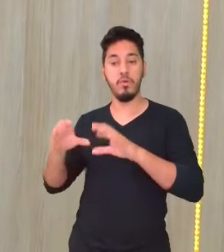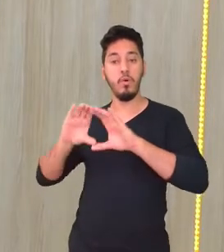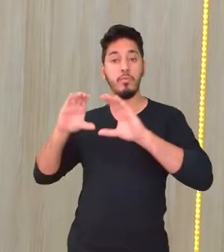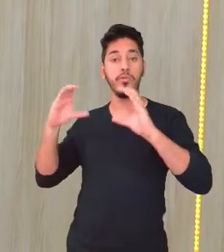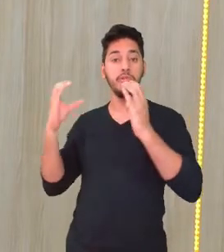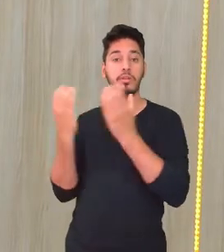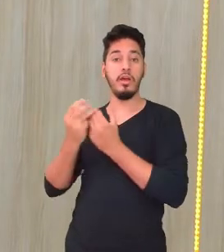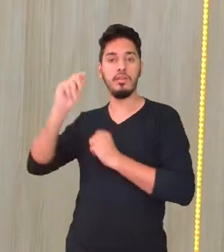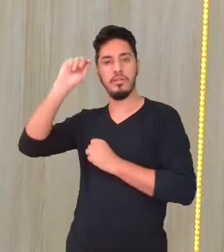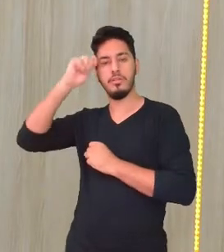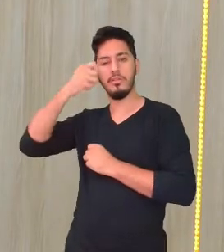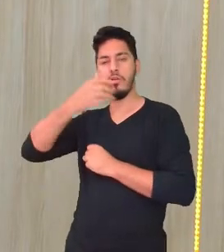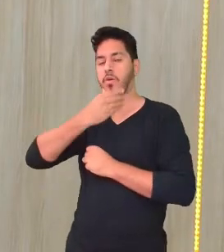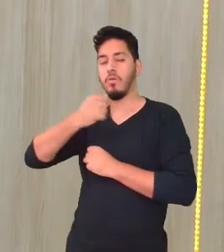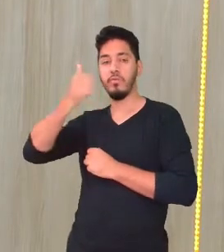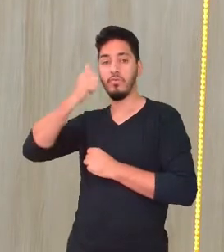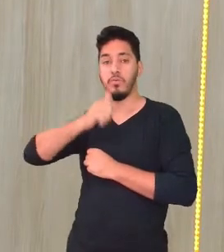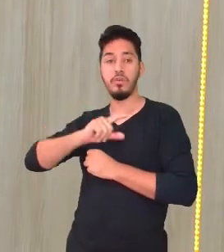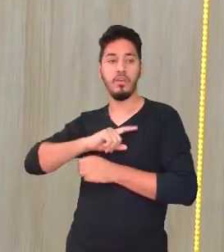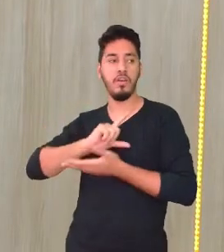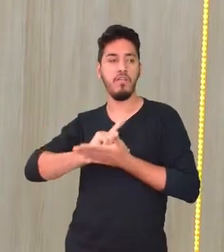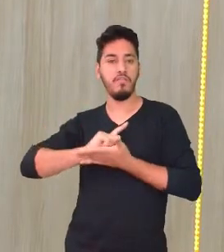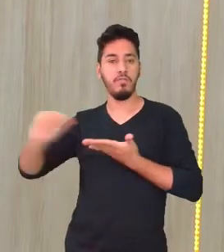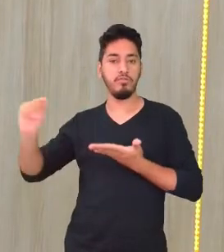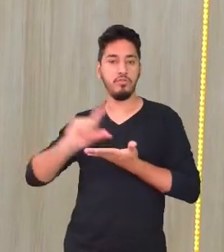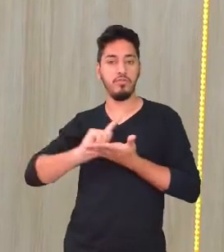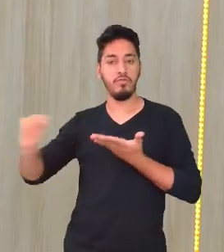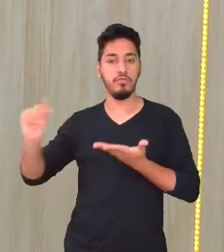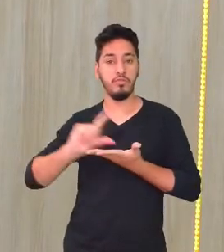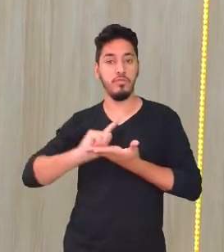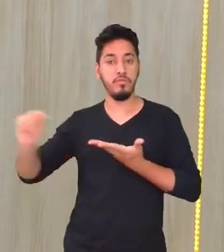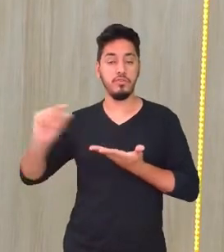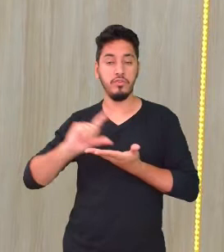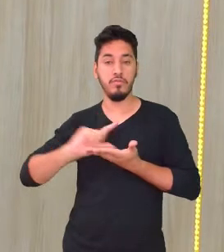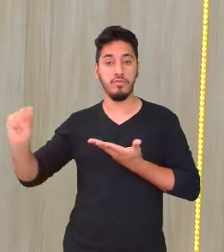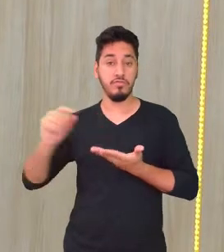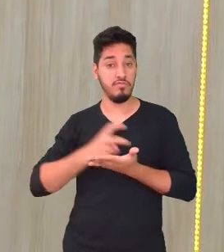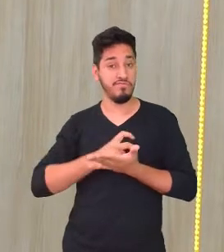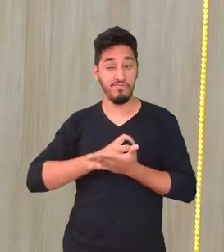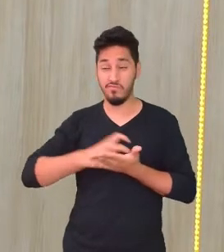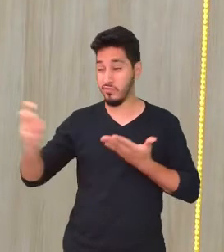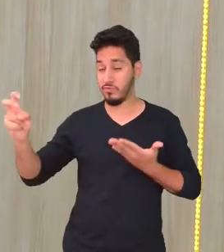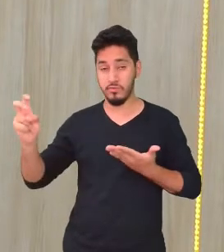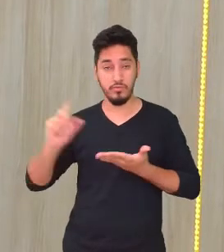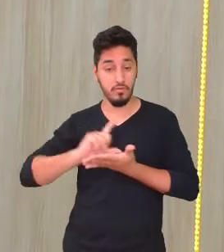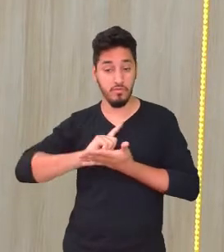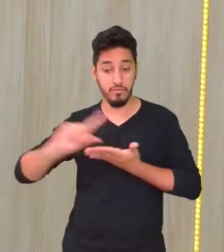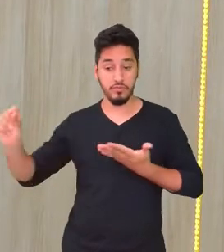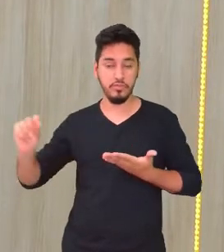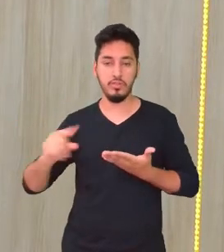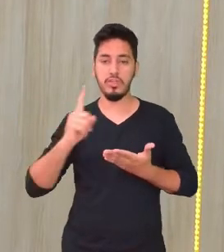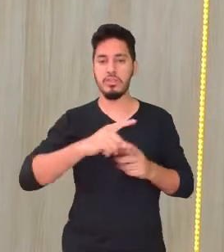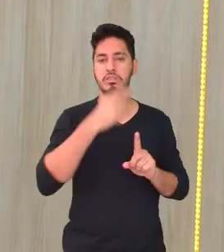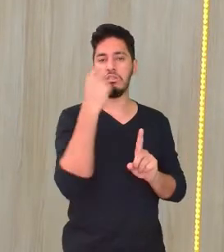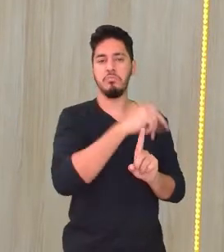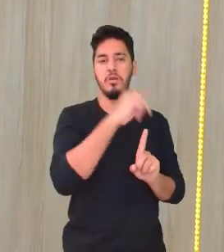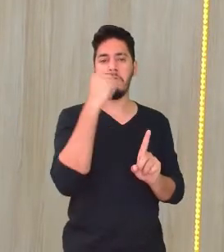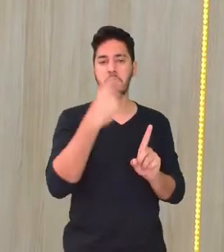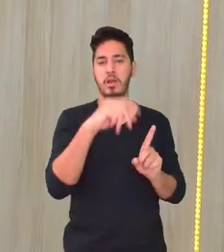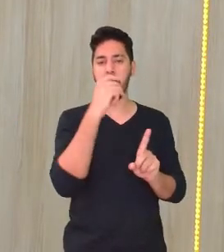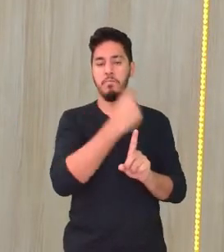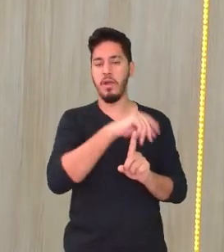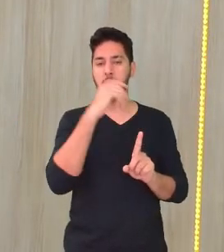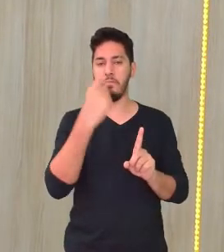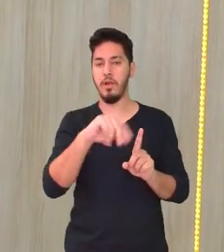negros e negras fugidios, né, que fugiram, né, desses castigos, desses